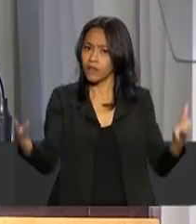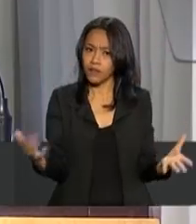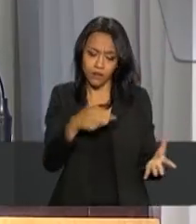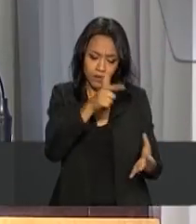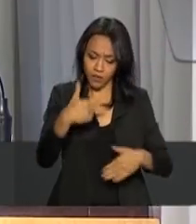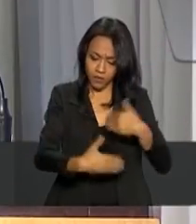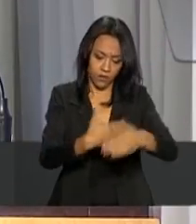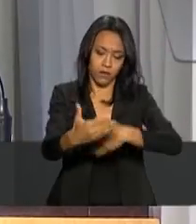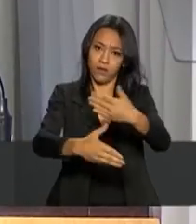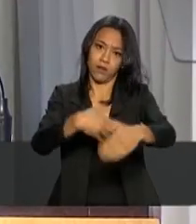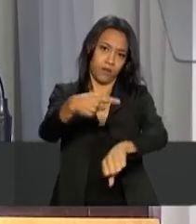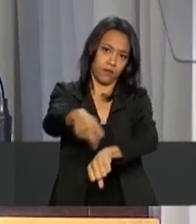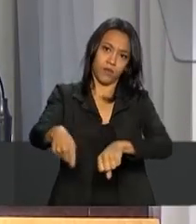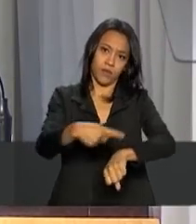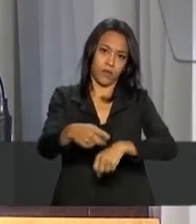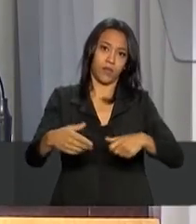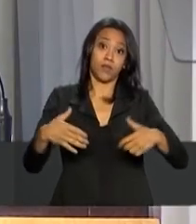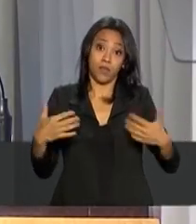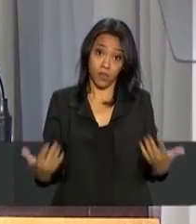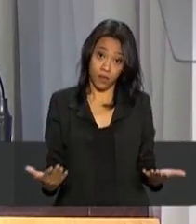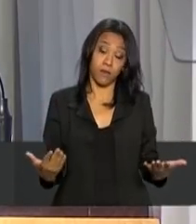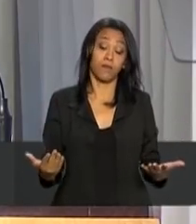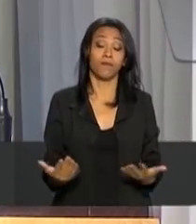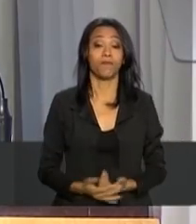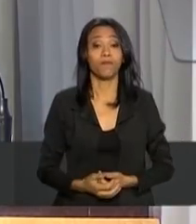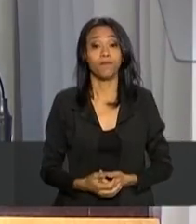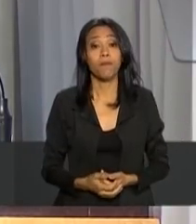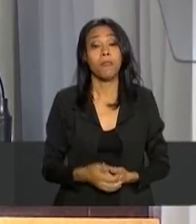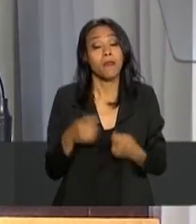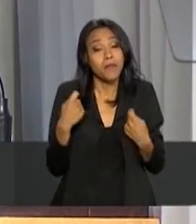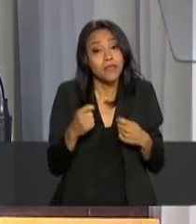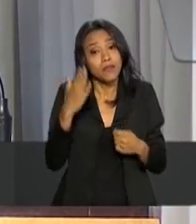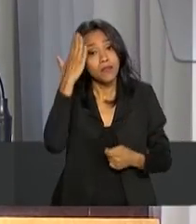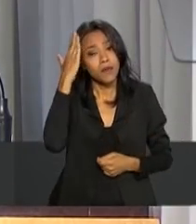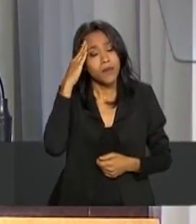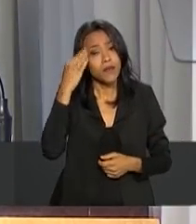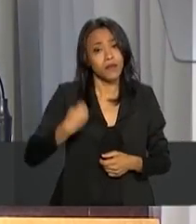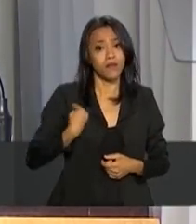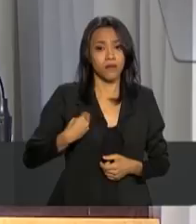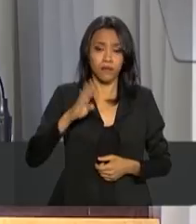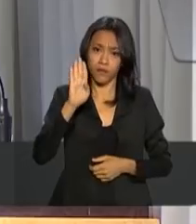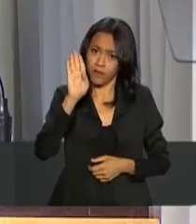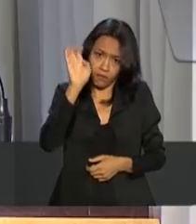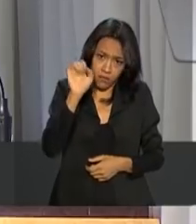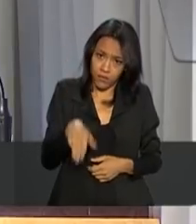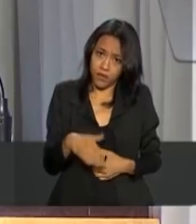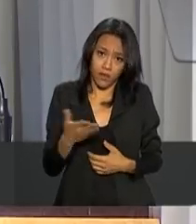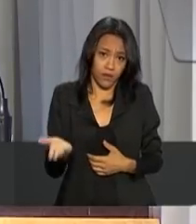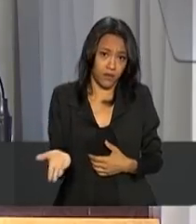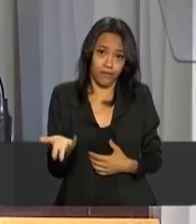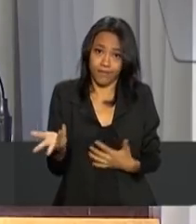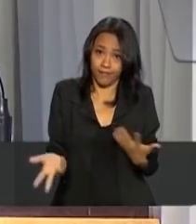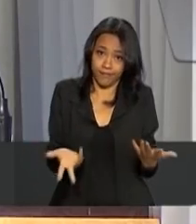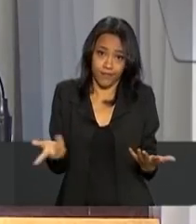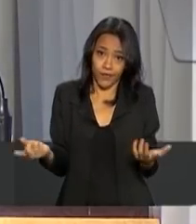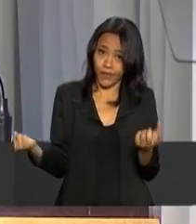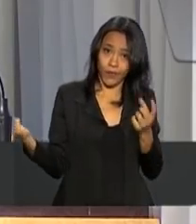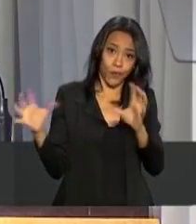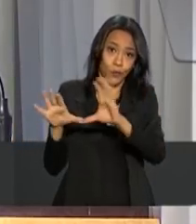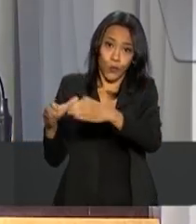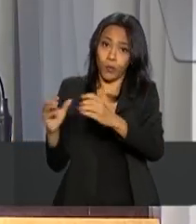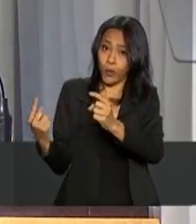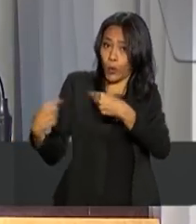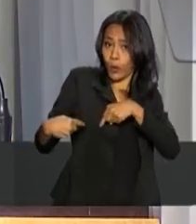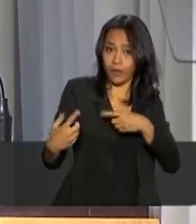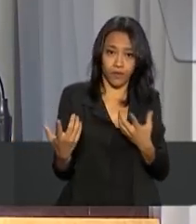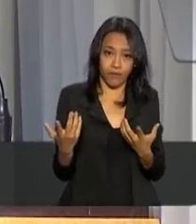desenvolvimento do país. Então, você tem que conviver, volto a dizer, com uma eventual oposição, mas tem que